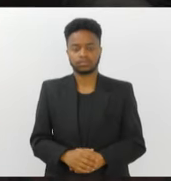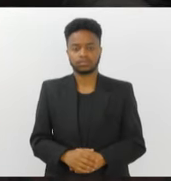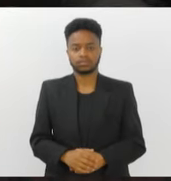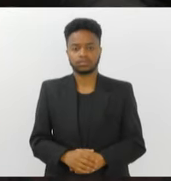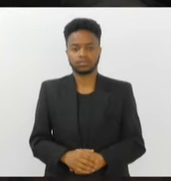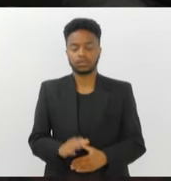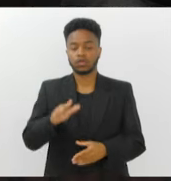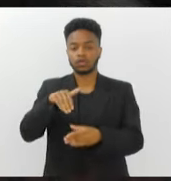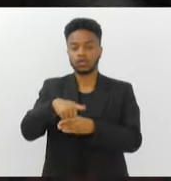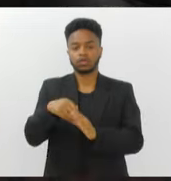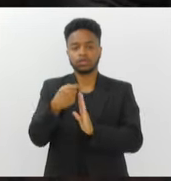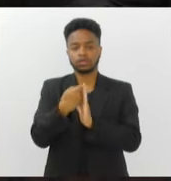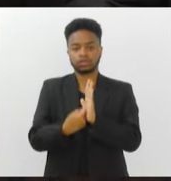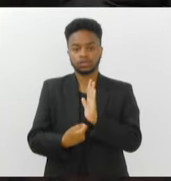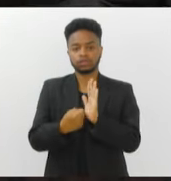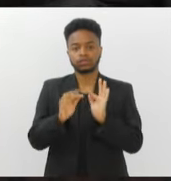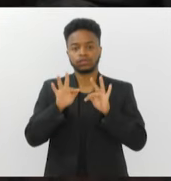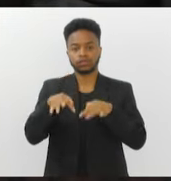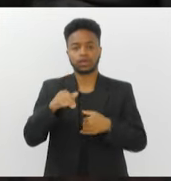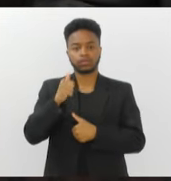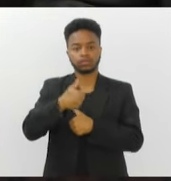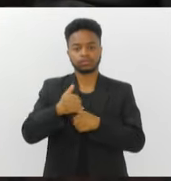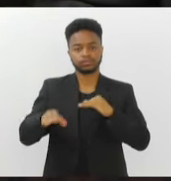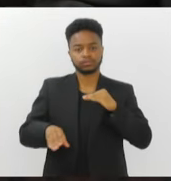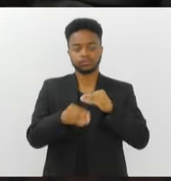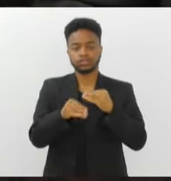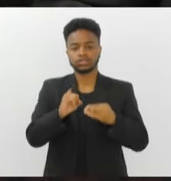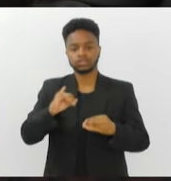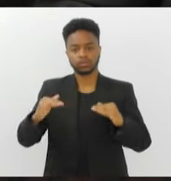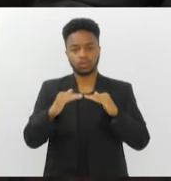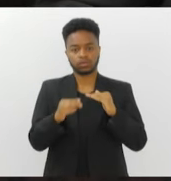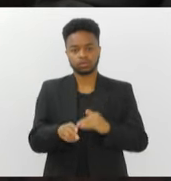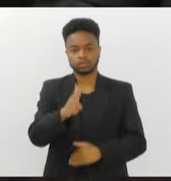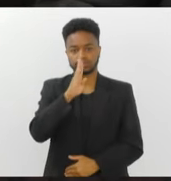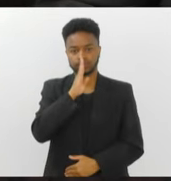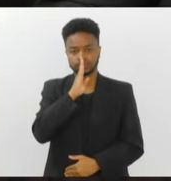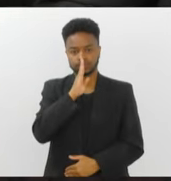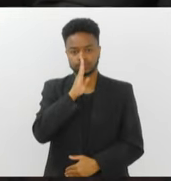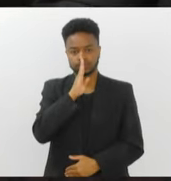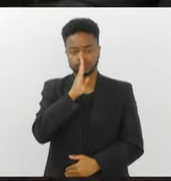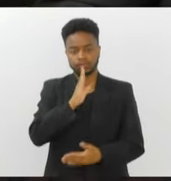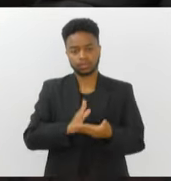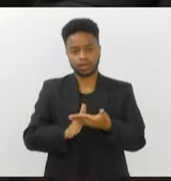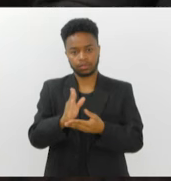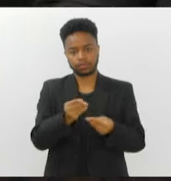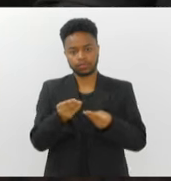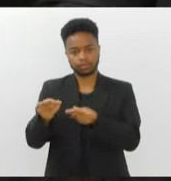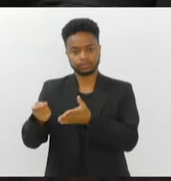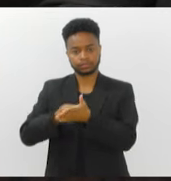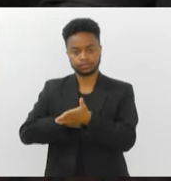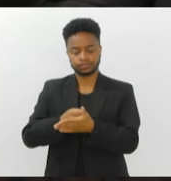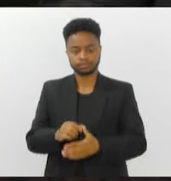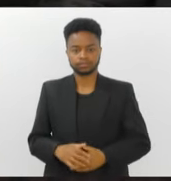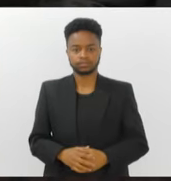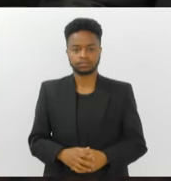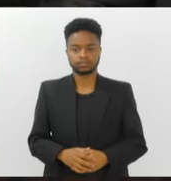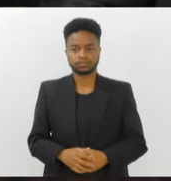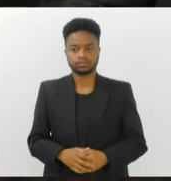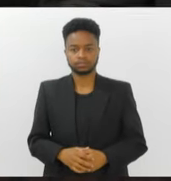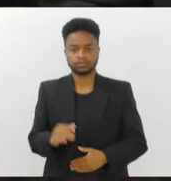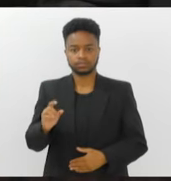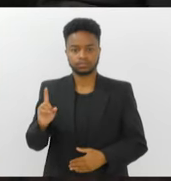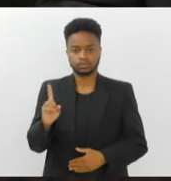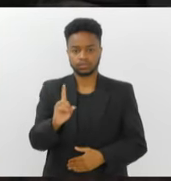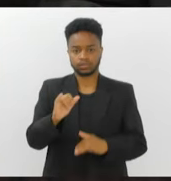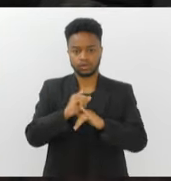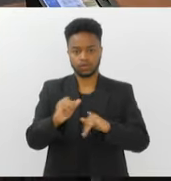a redação do vencido assim emendada. Senhores que aprovam, permaneçam como estão. Aprovado. Vai autógrafo. Declaração de voto, senhor